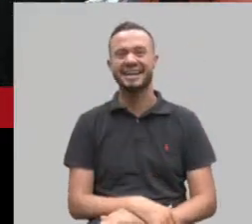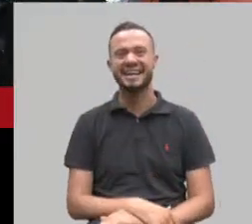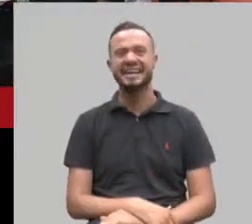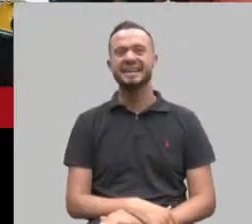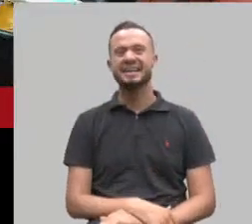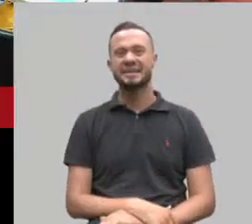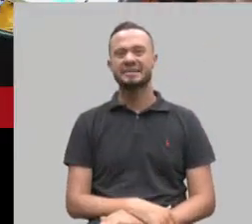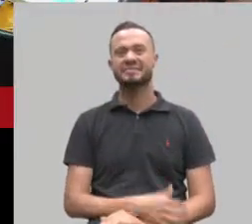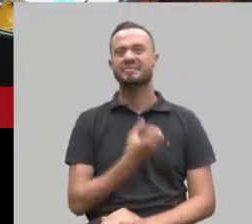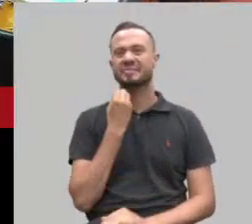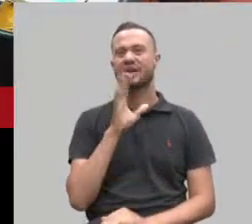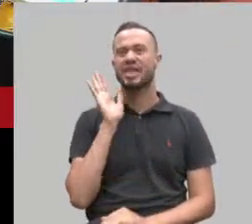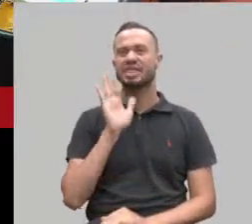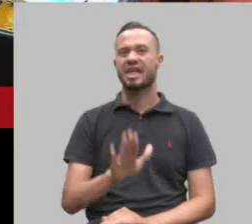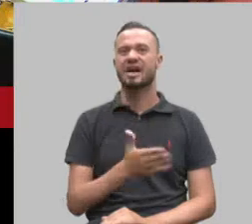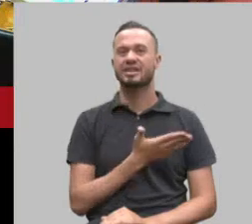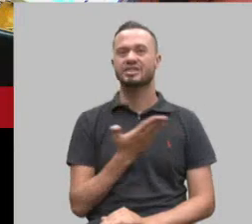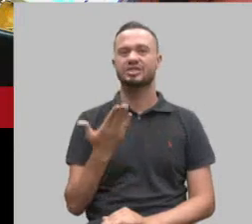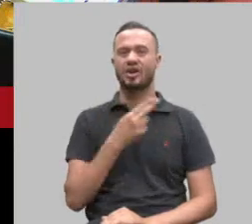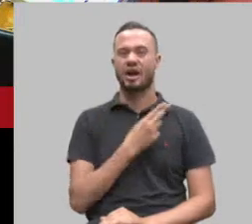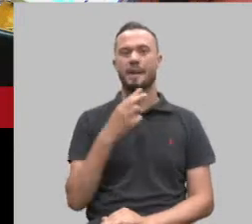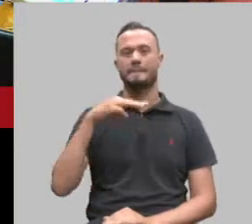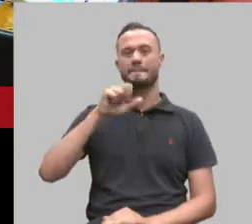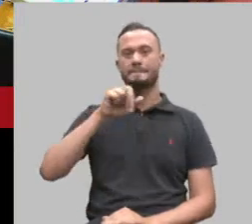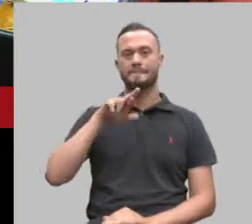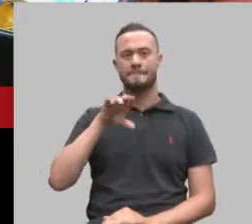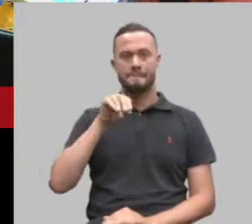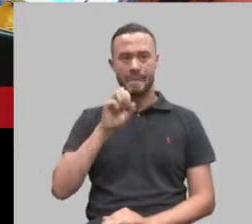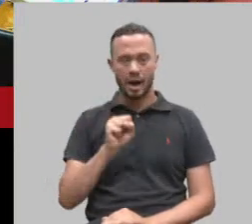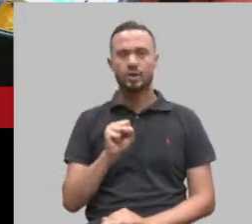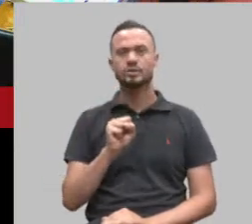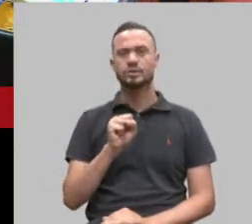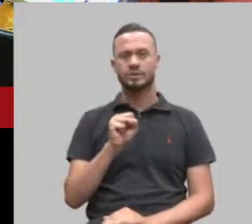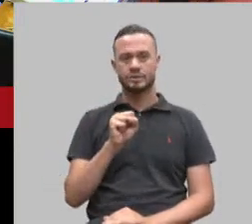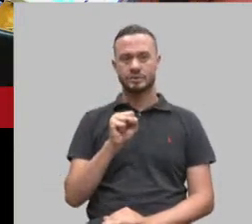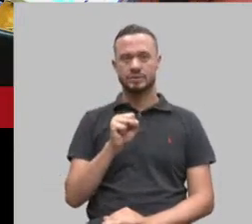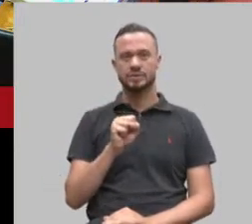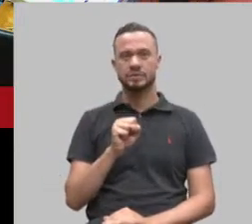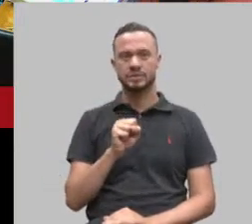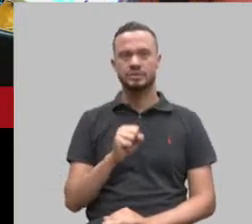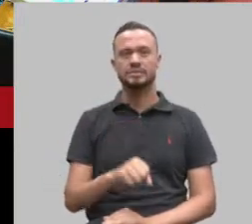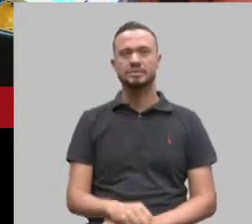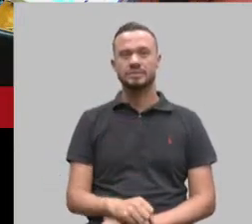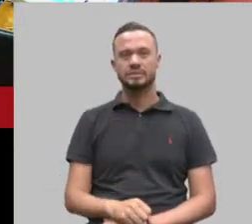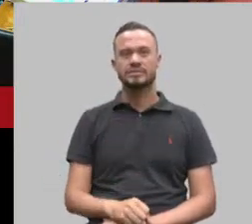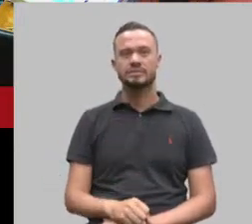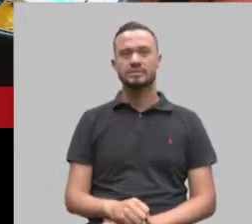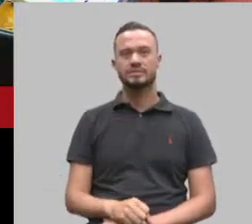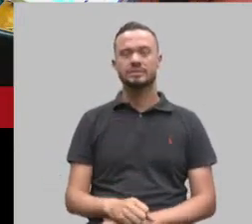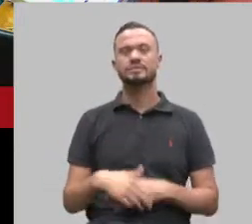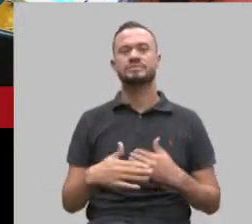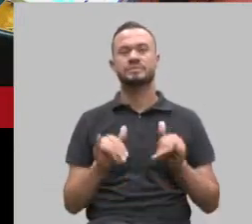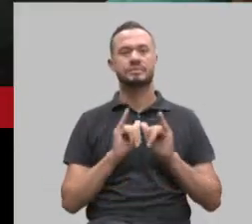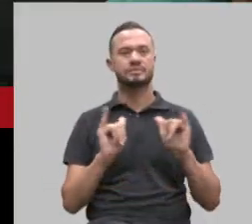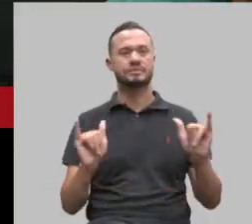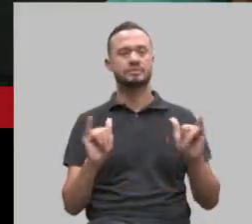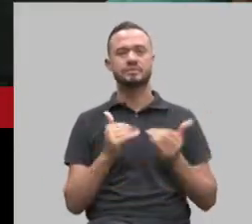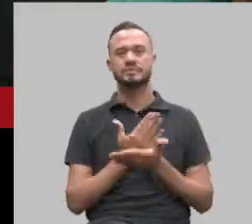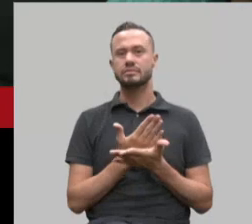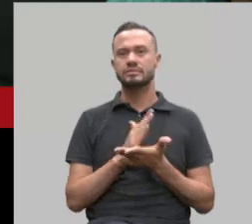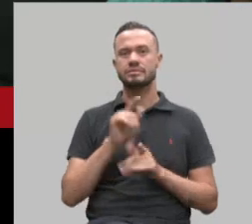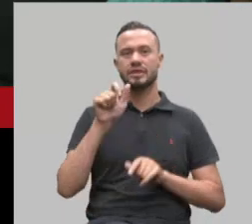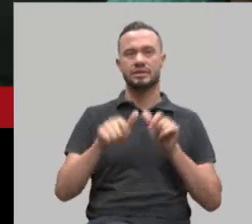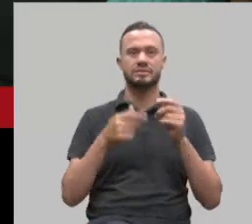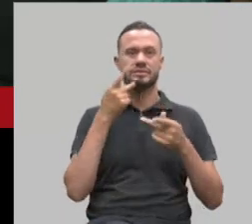Boa tarde a todos Marcos Vinícius Eu Sou representante do PJ ali do Prata pessoal alguns disseram você realmente vai